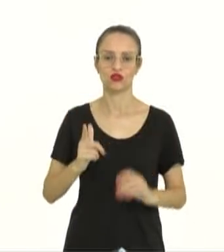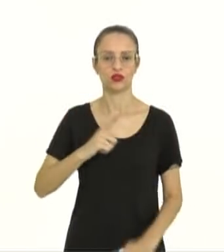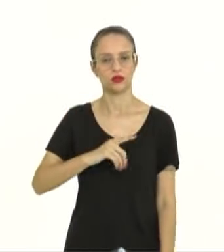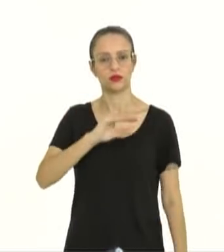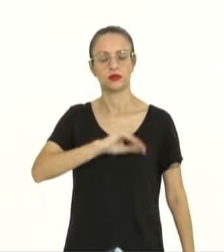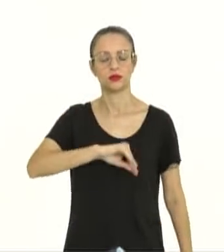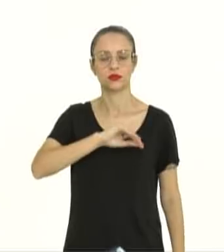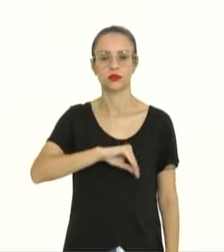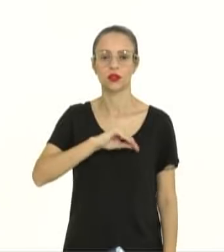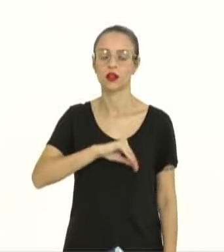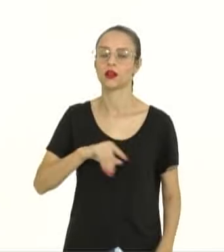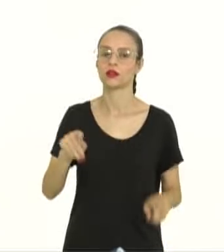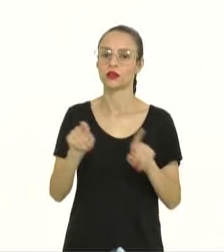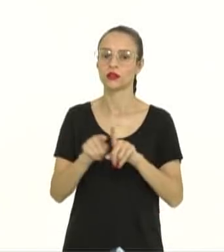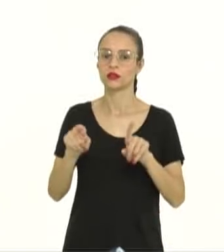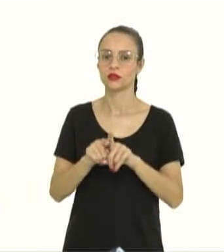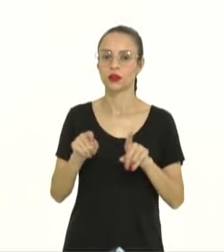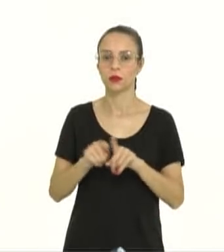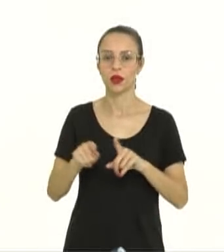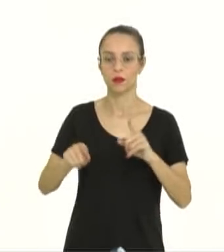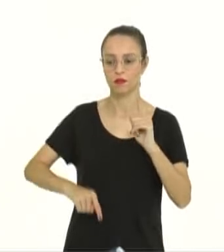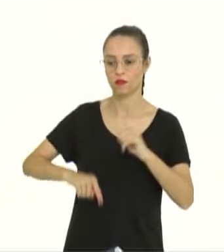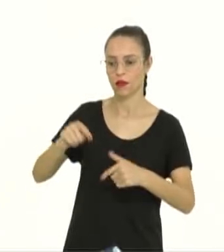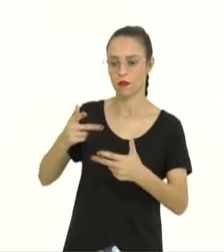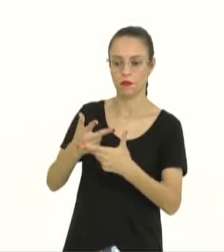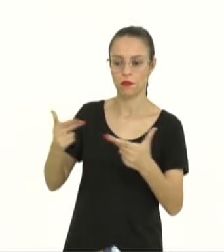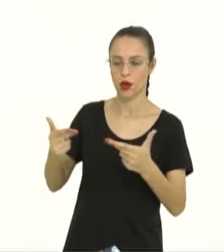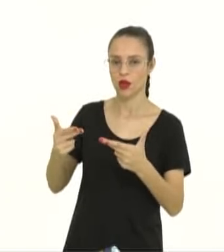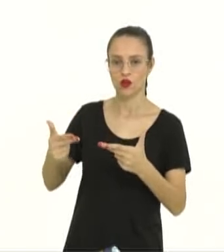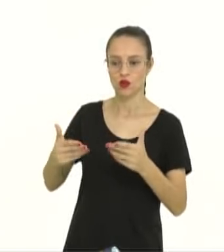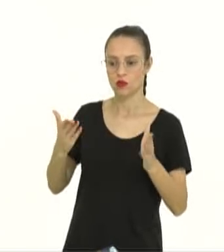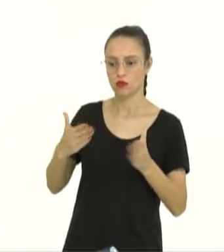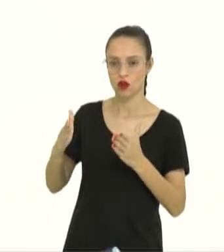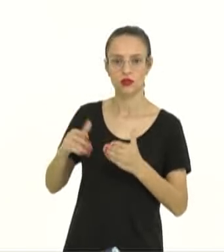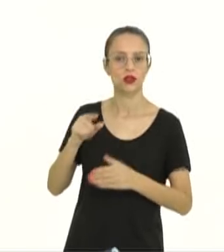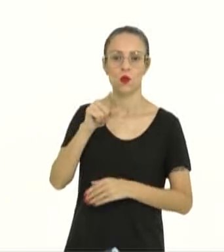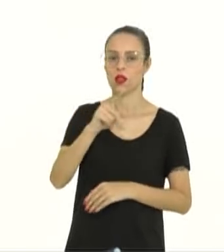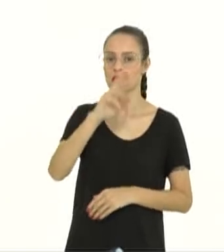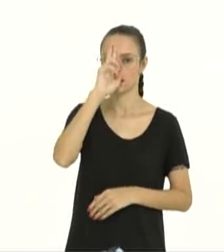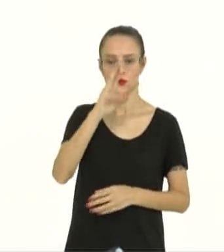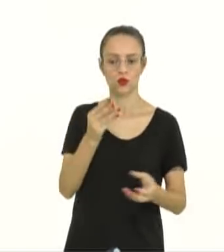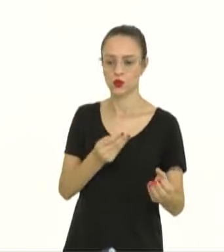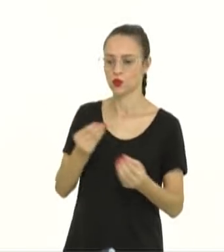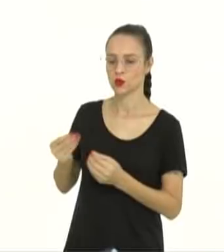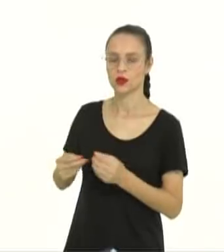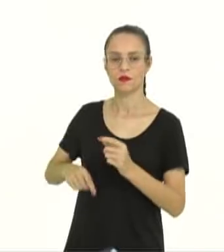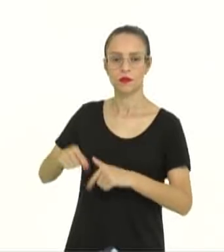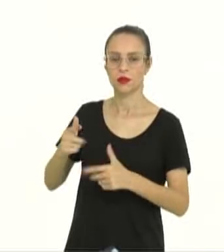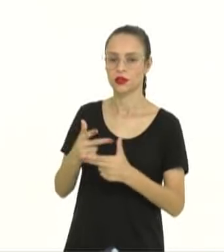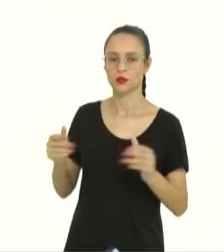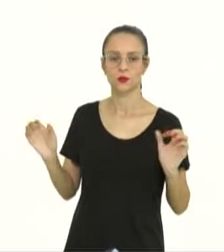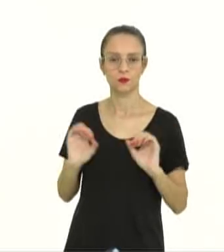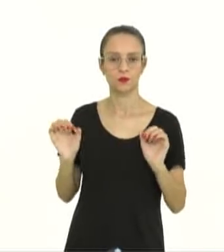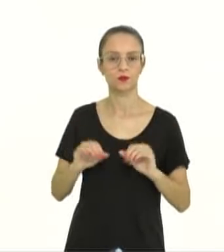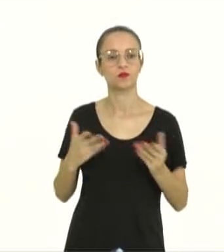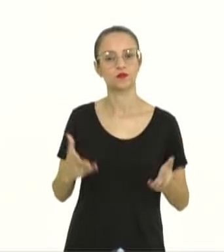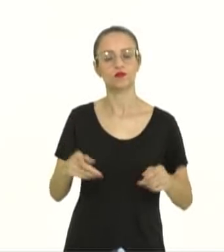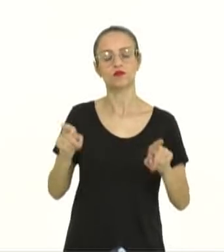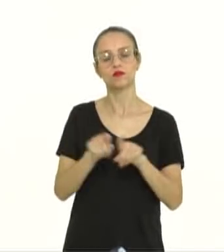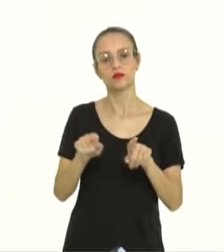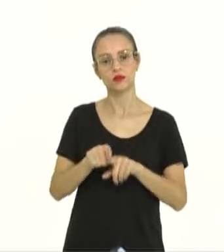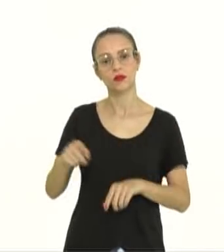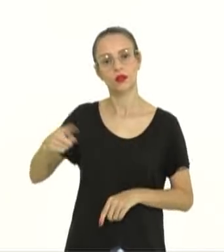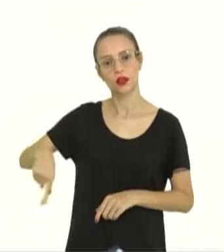salário, a retirada dos meios de produção, o senhor feudal já não oferecia mais as ferramentas, os instrumentos, a migração